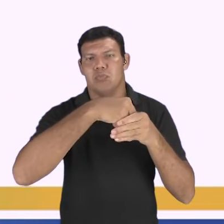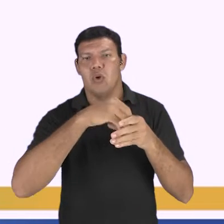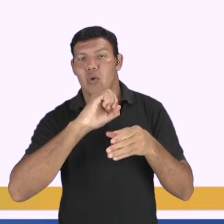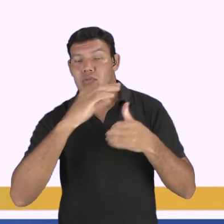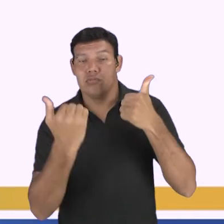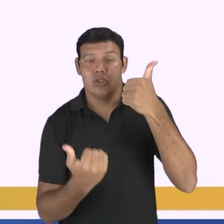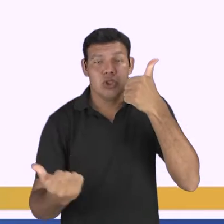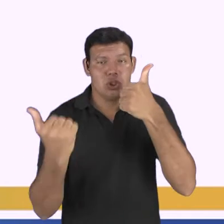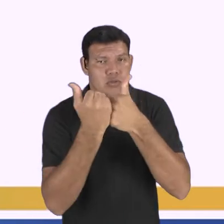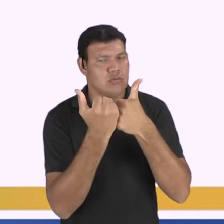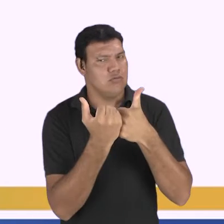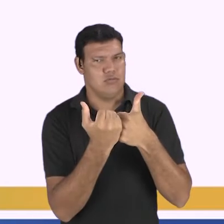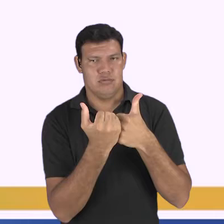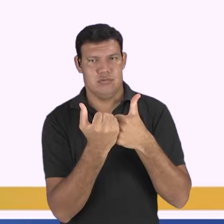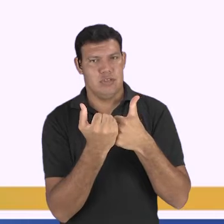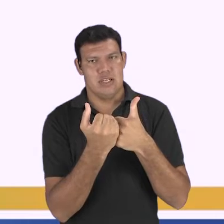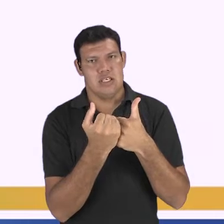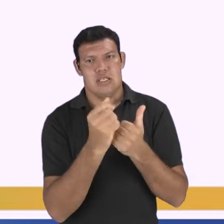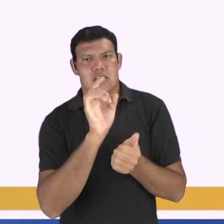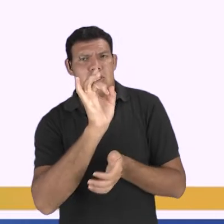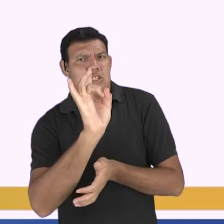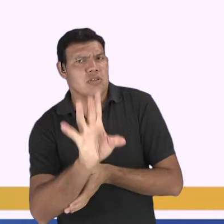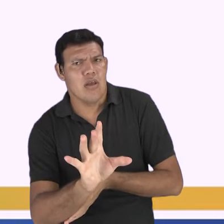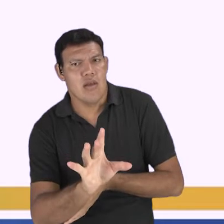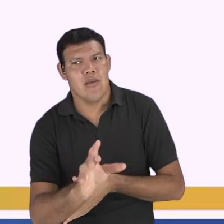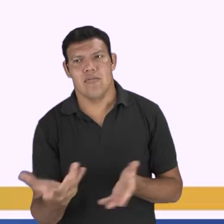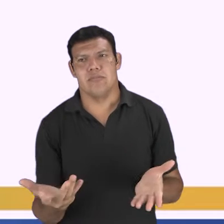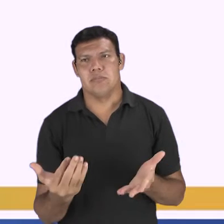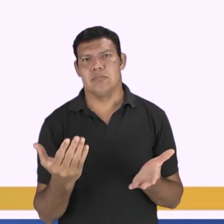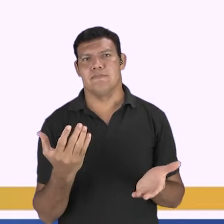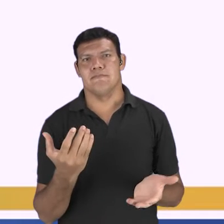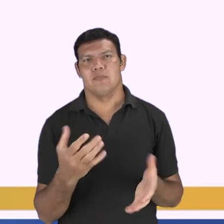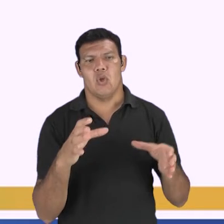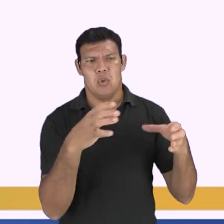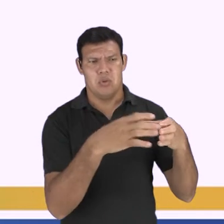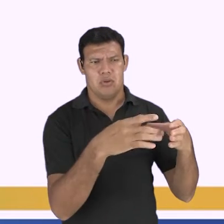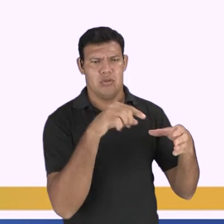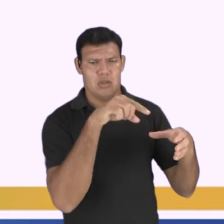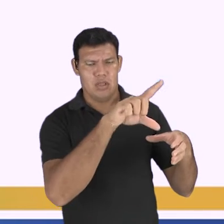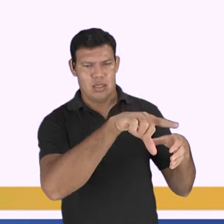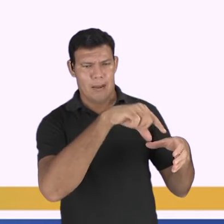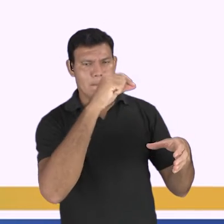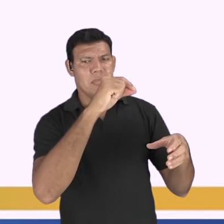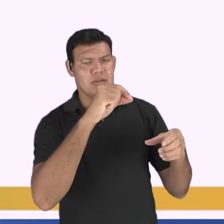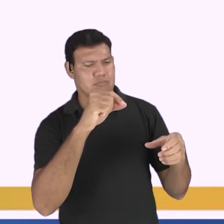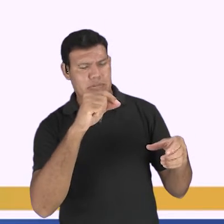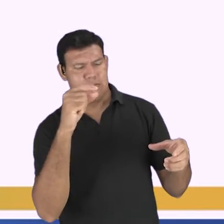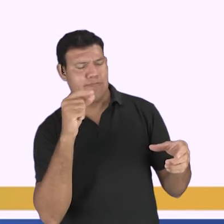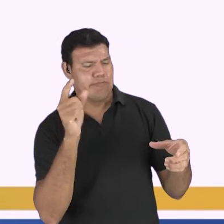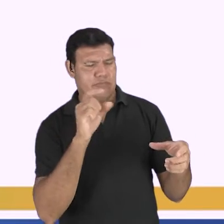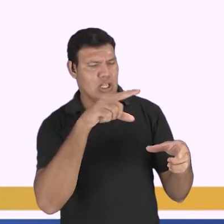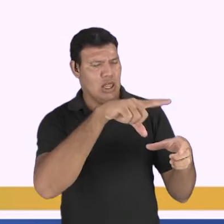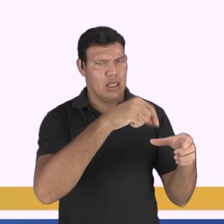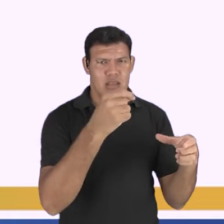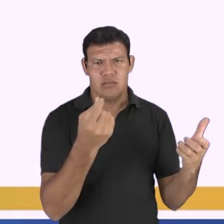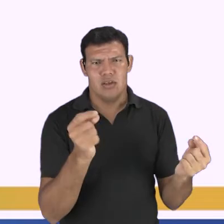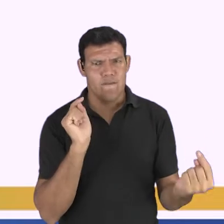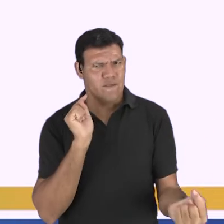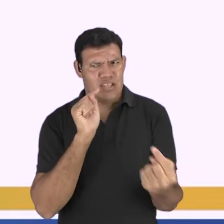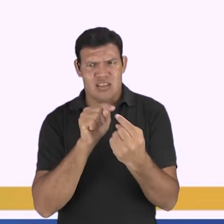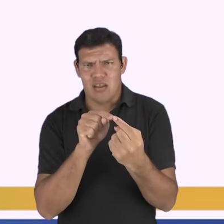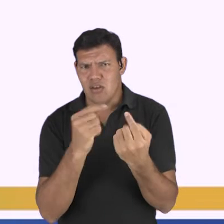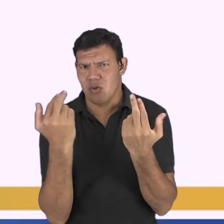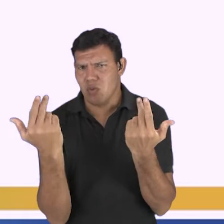nesse critério. Não é porque ele está ali agrupado que ele vai ser sempre o mesmo, sempre para a mesma finalidade. Não é isso,